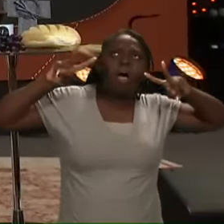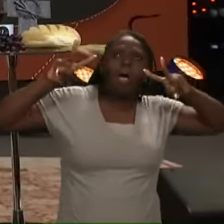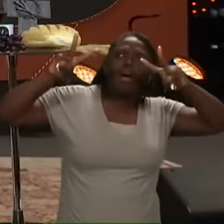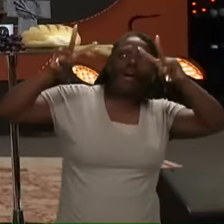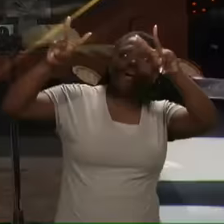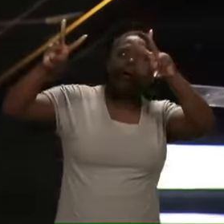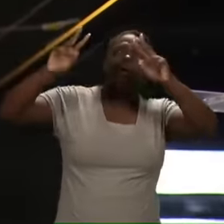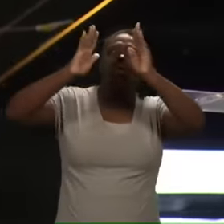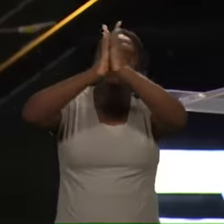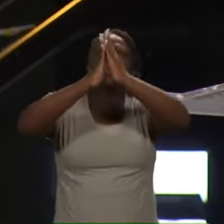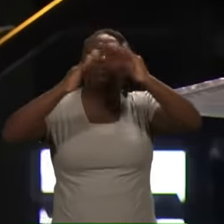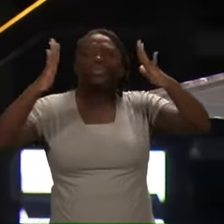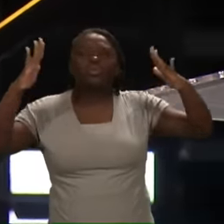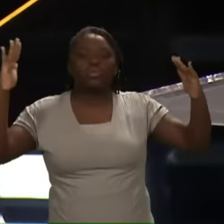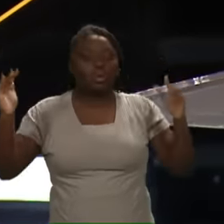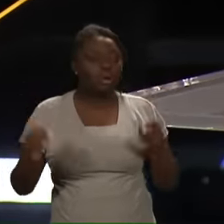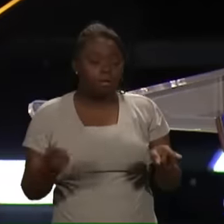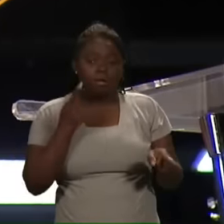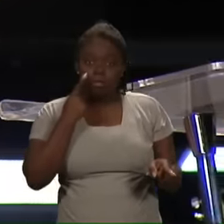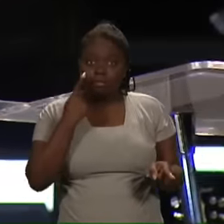Via anjo.